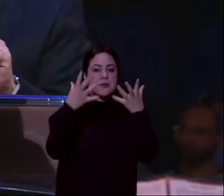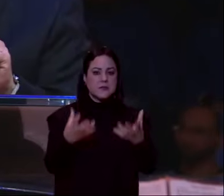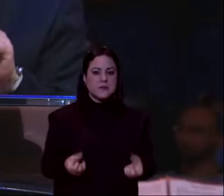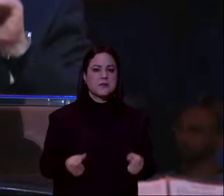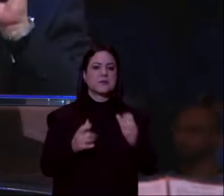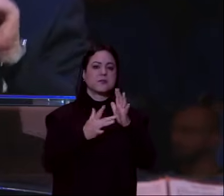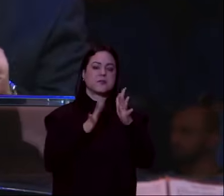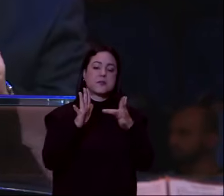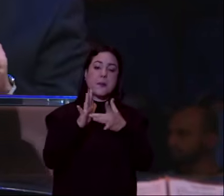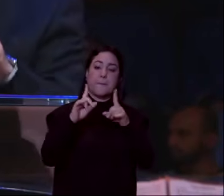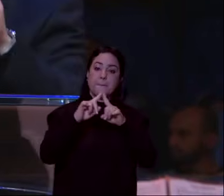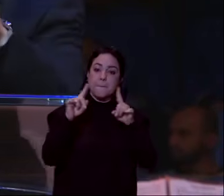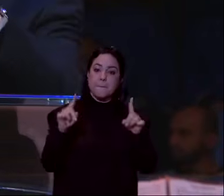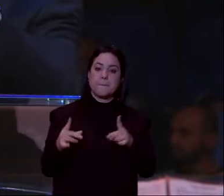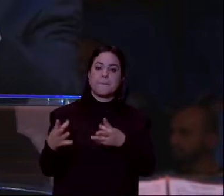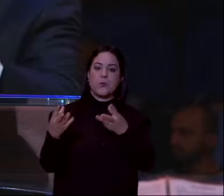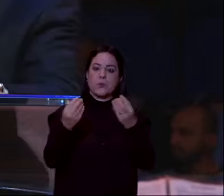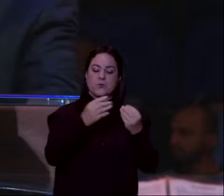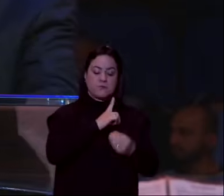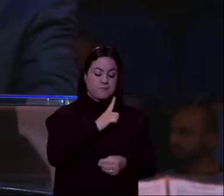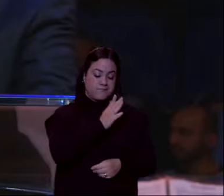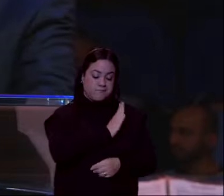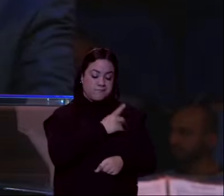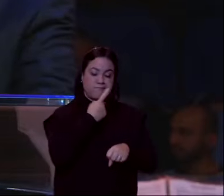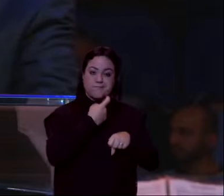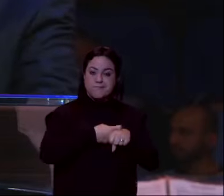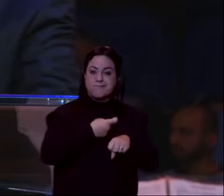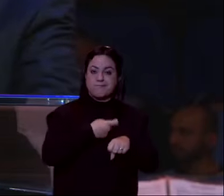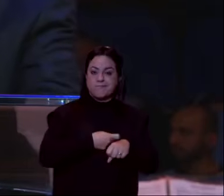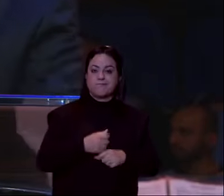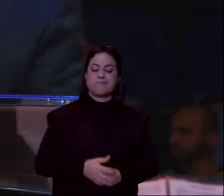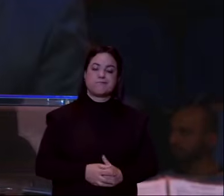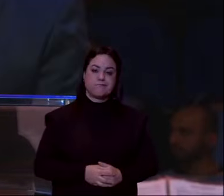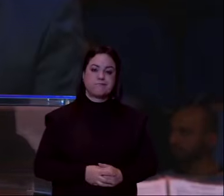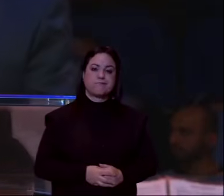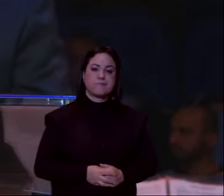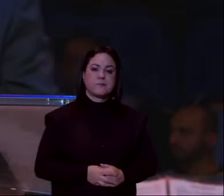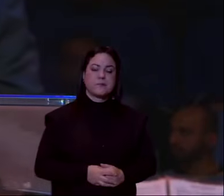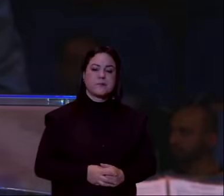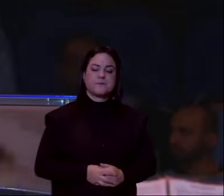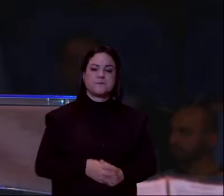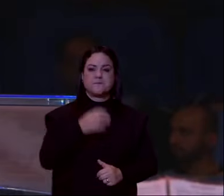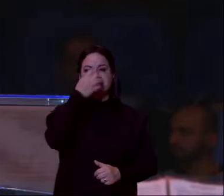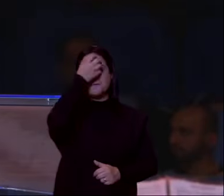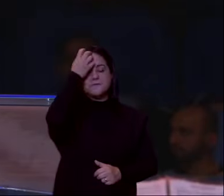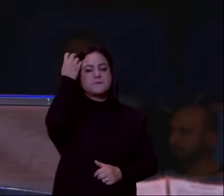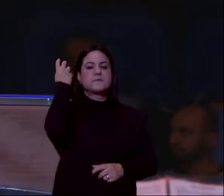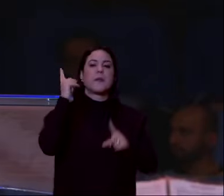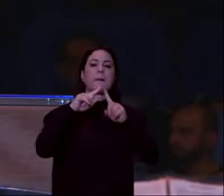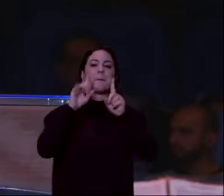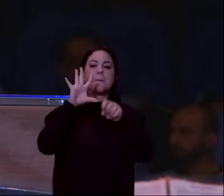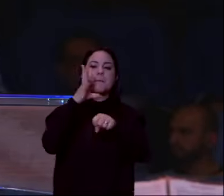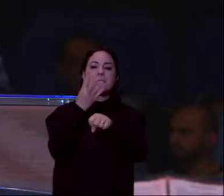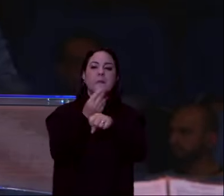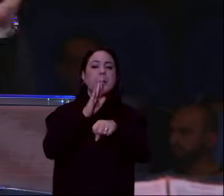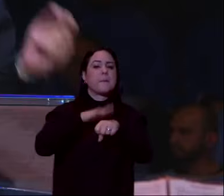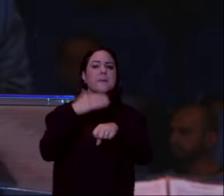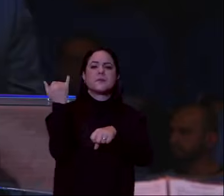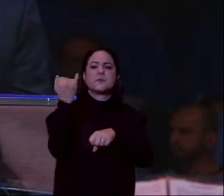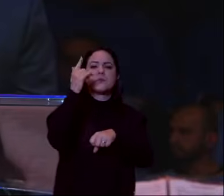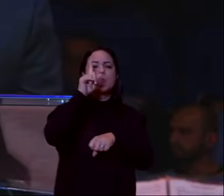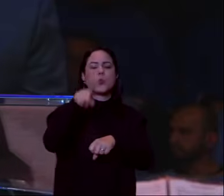convertesse, mas muitos endureceram o coração. Mas na igreja, o mais importante não é ter